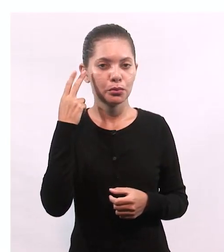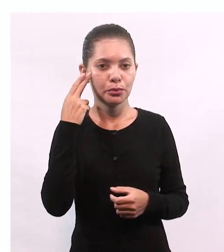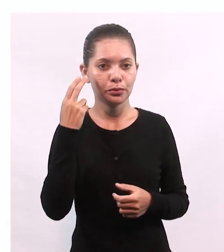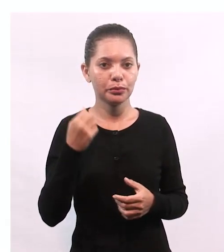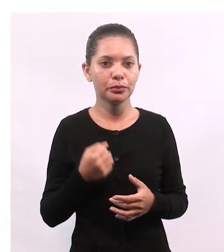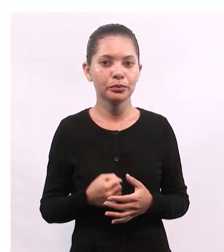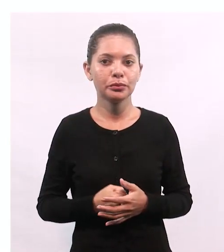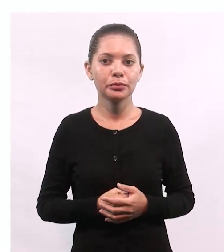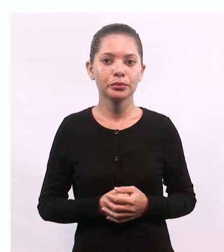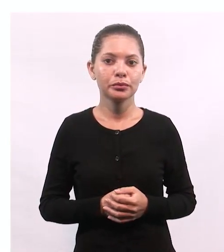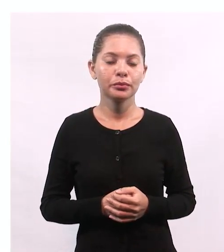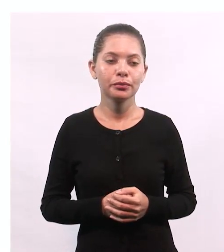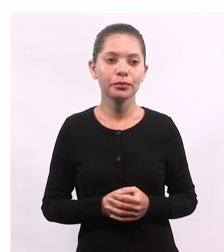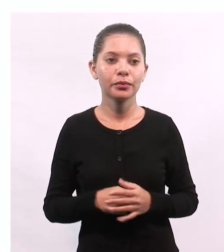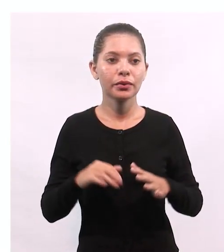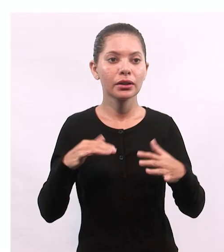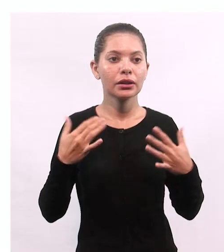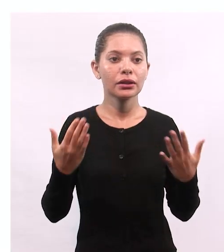pontos incomuns.